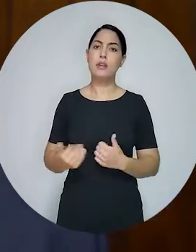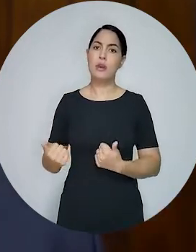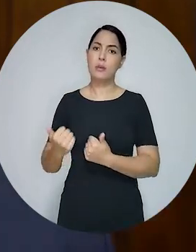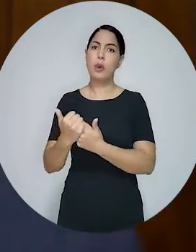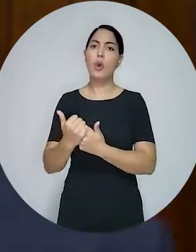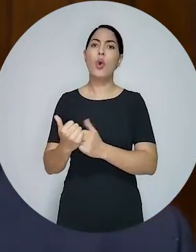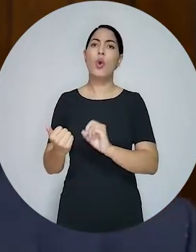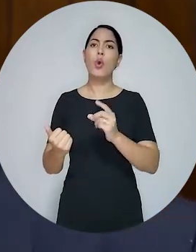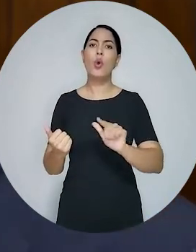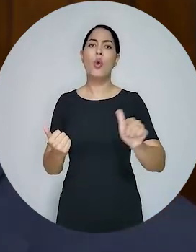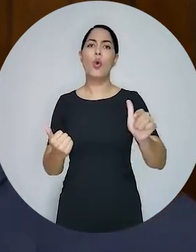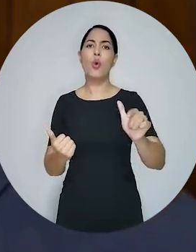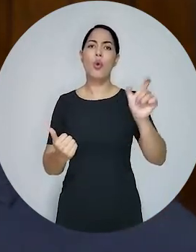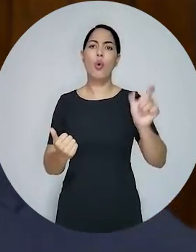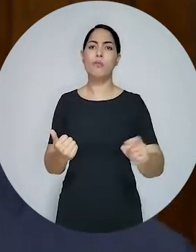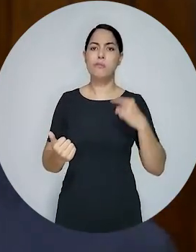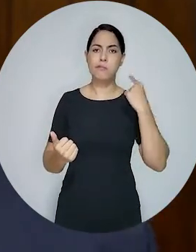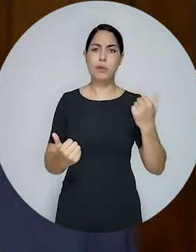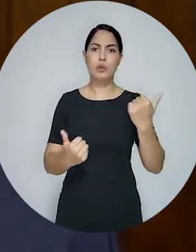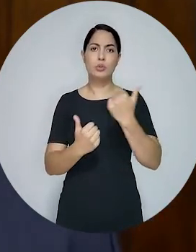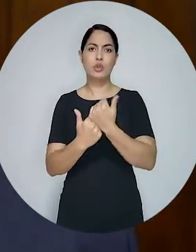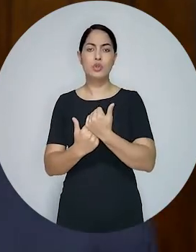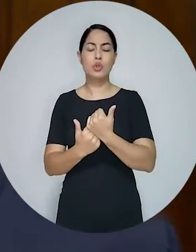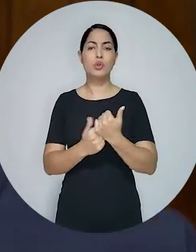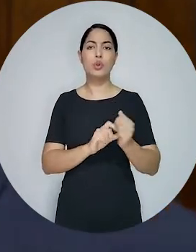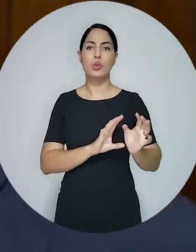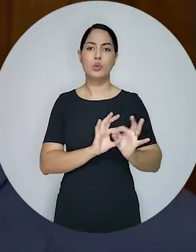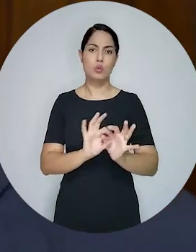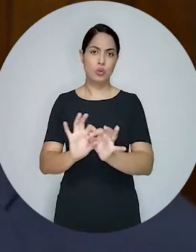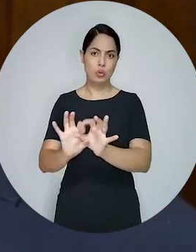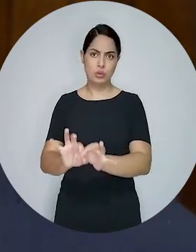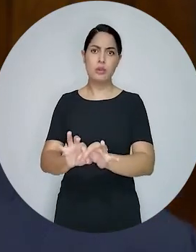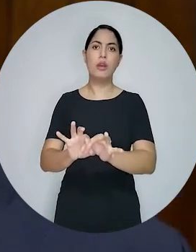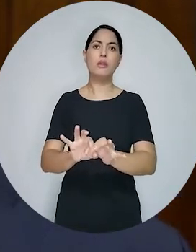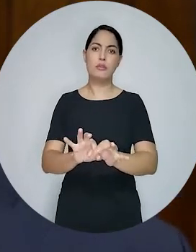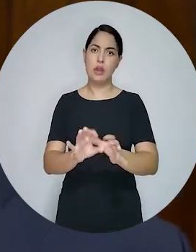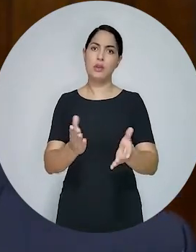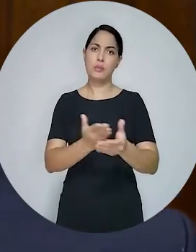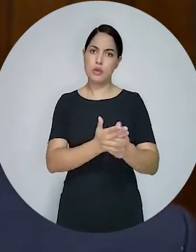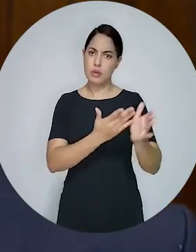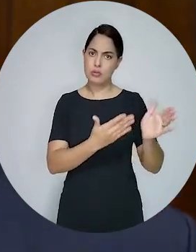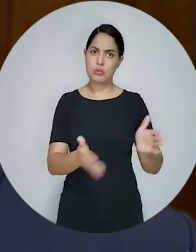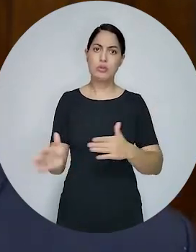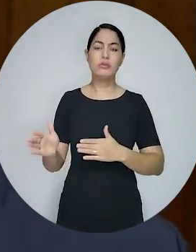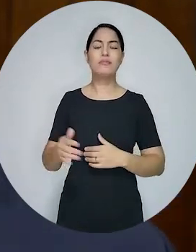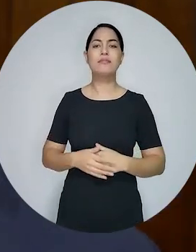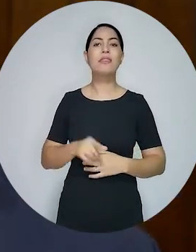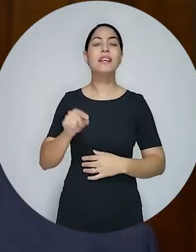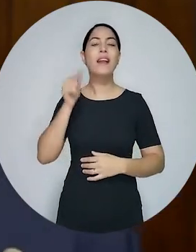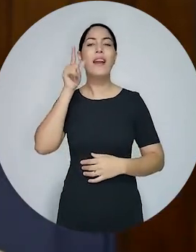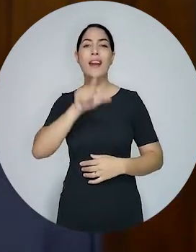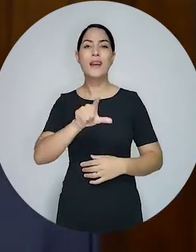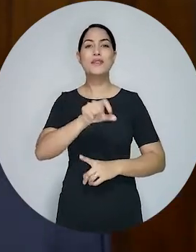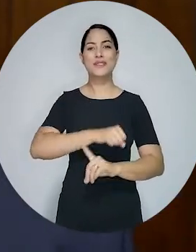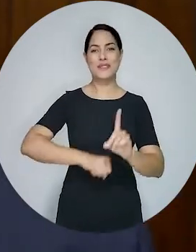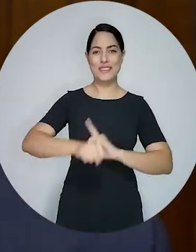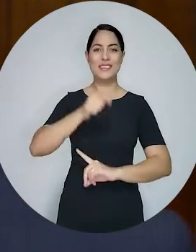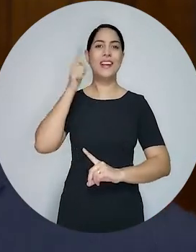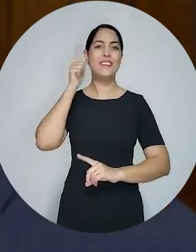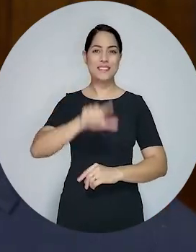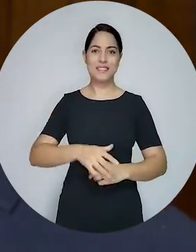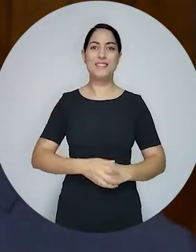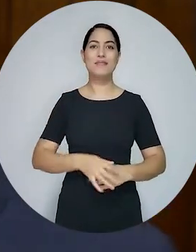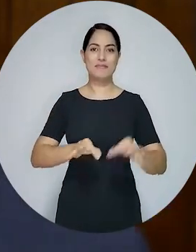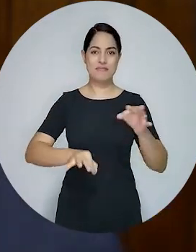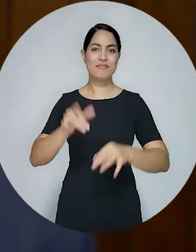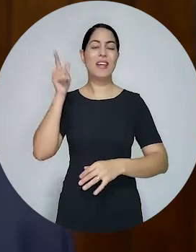e, com isso, convalescer ou então subestabelecer para um outro colega para que possa conduzir o pleito. E, com isso, quem ganha é a